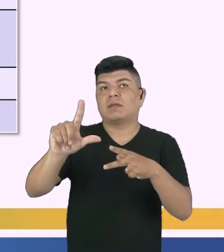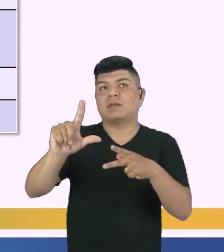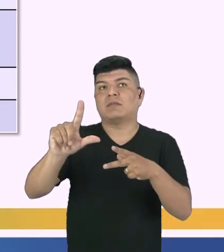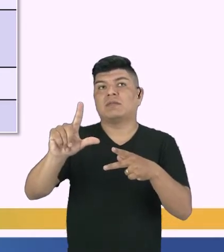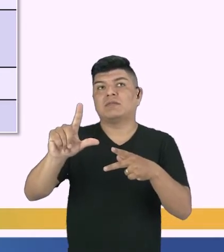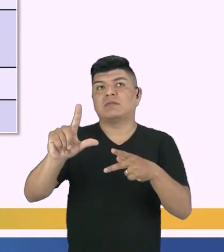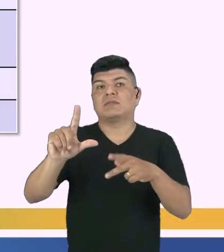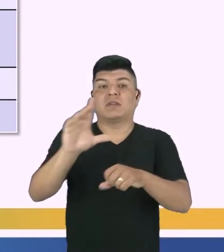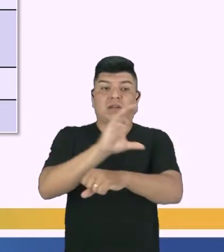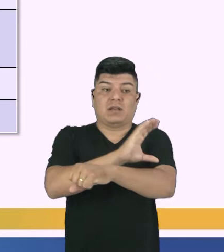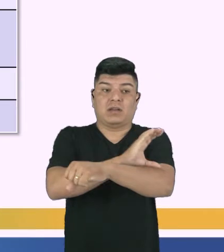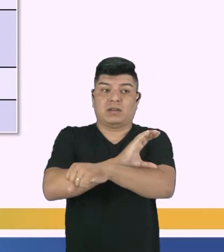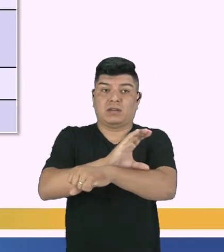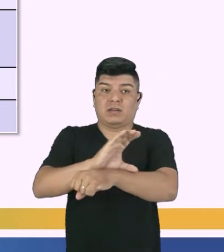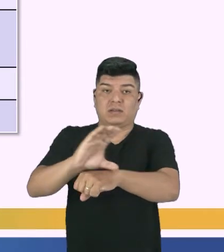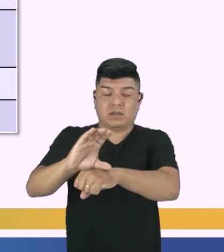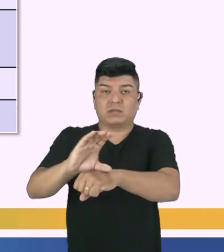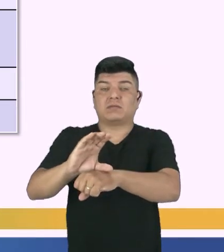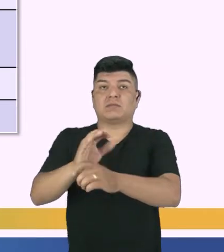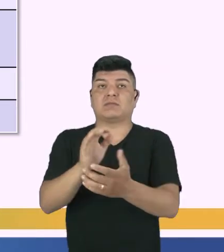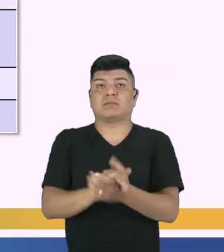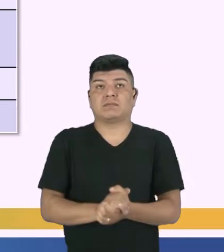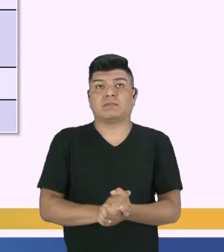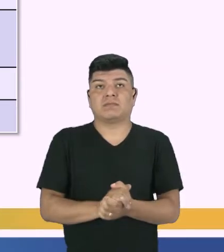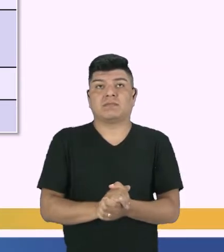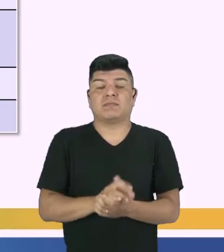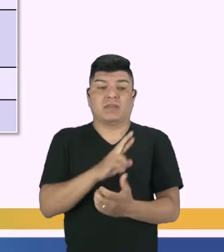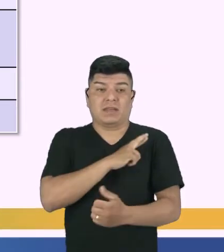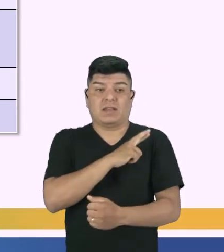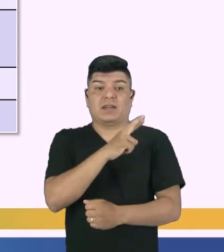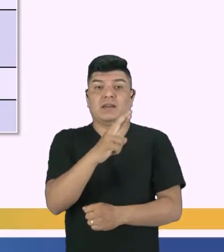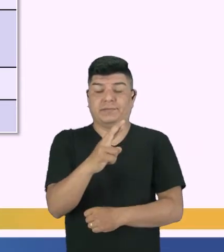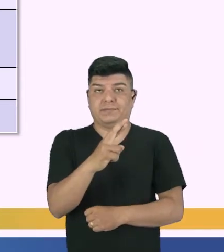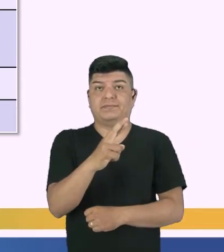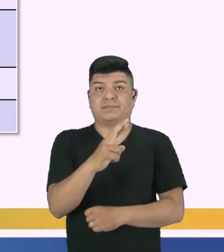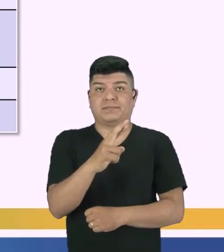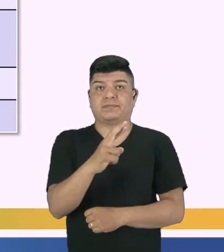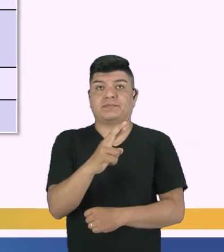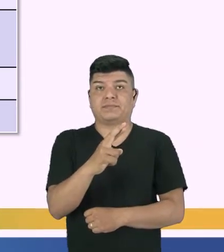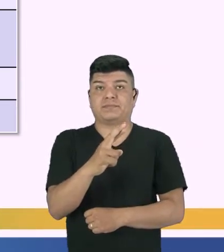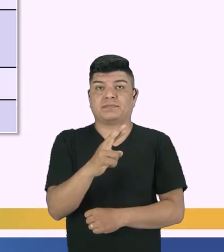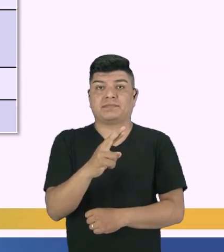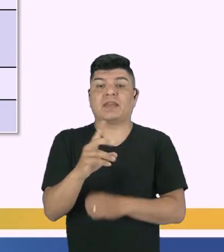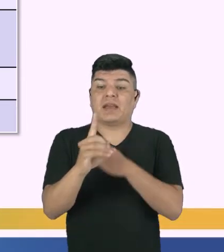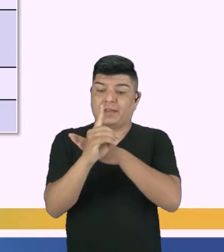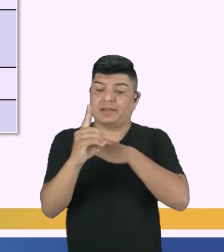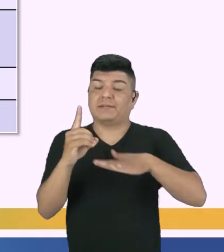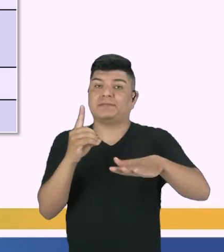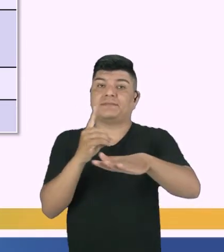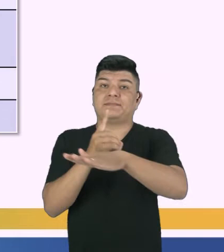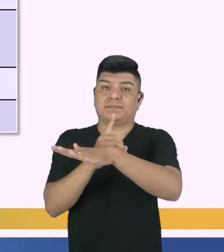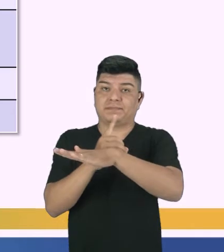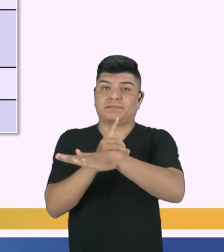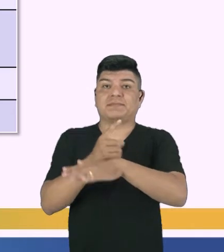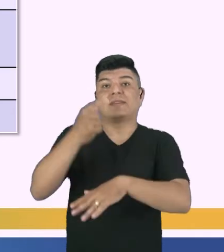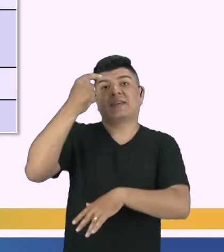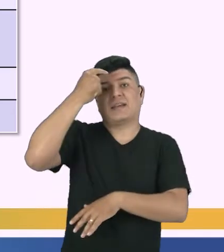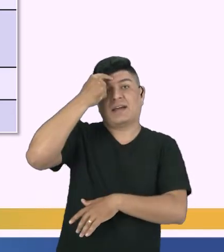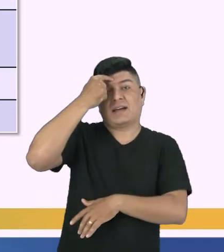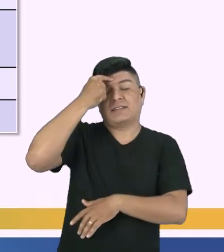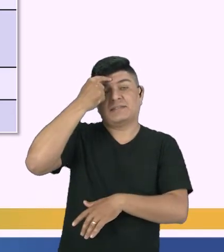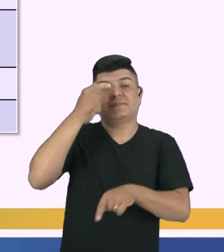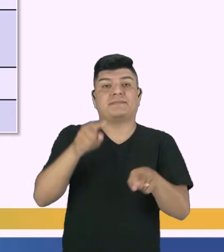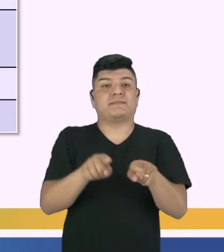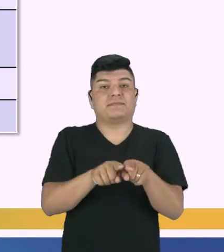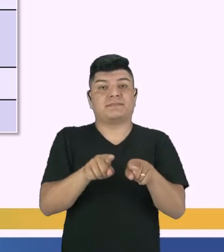é cultural, ela é religiosa, ela é social, ela é racial, ela